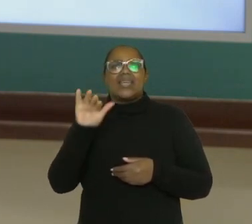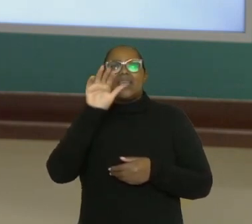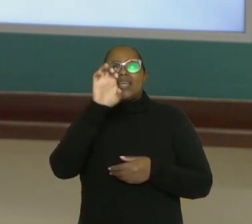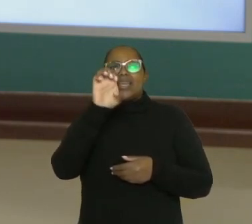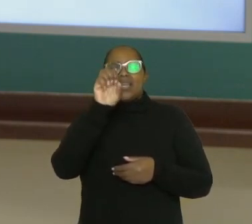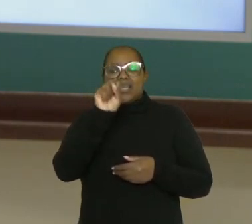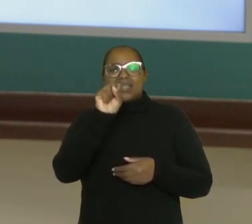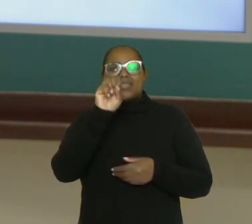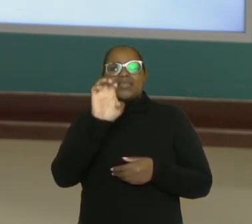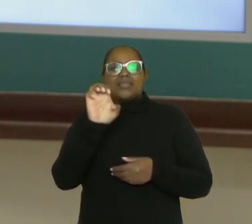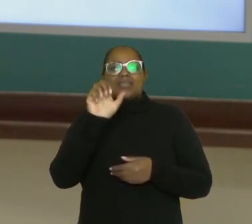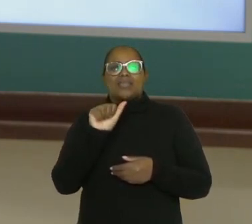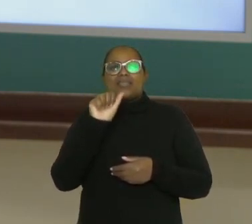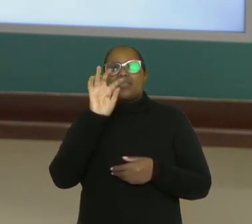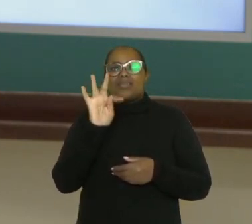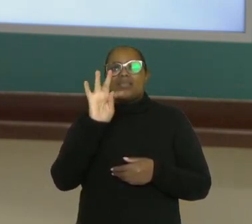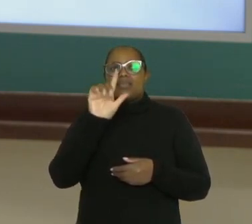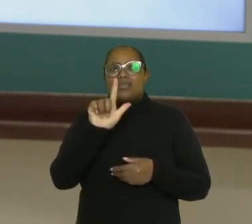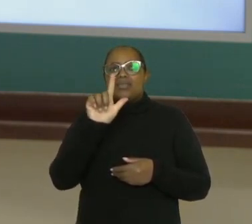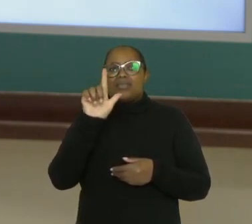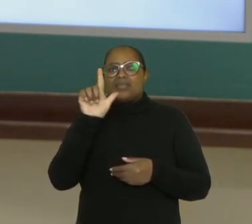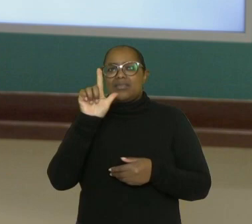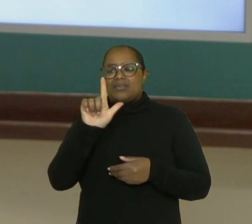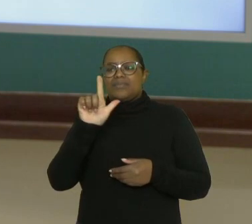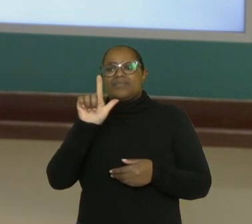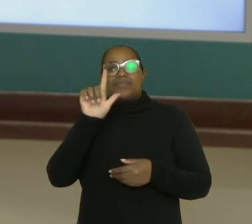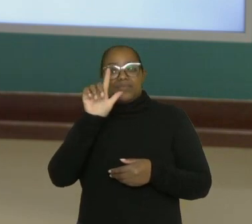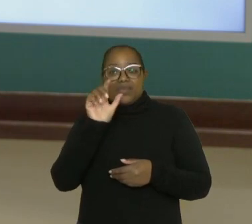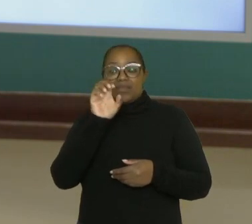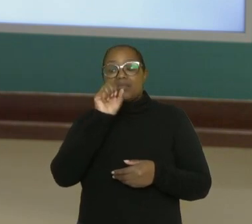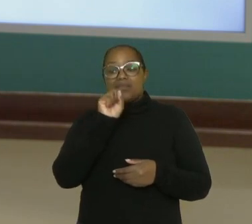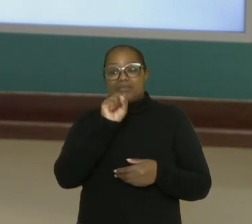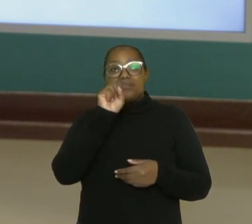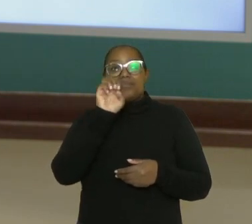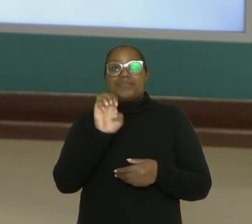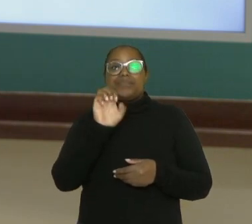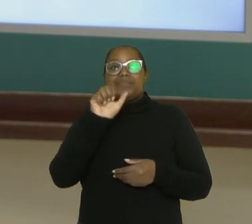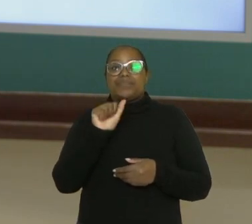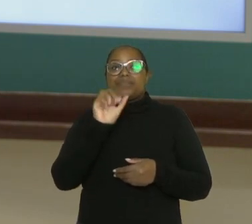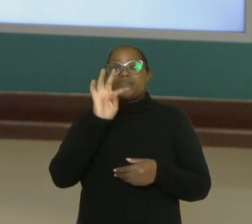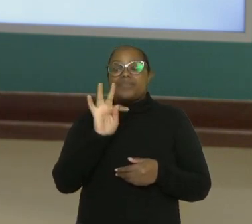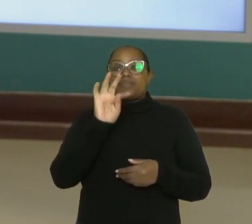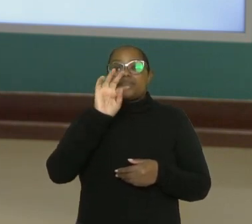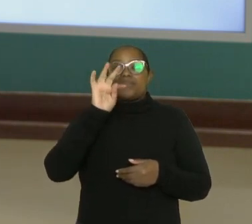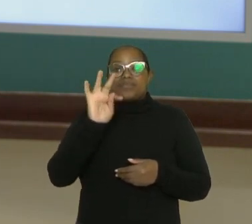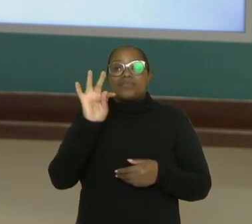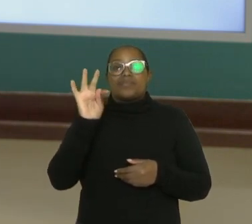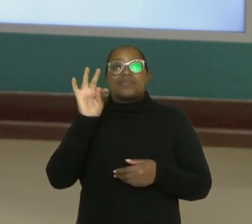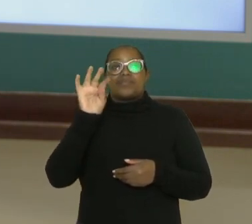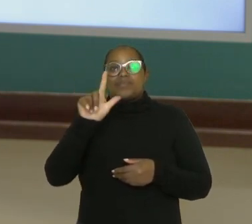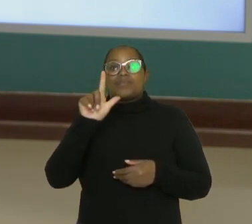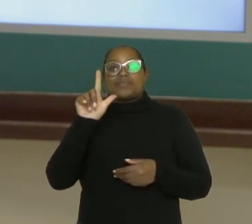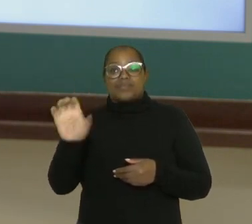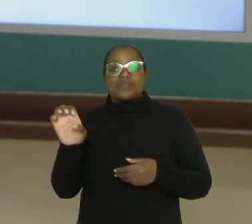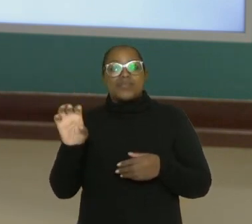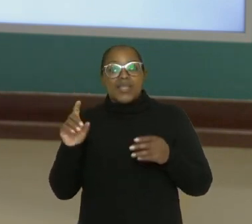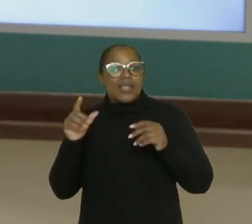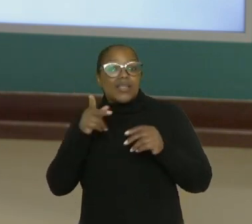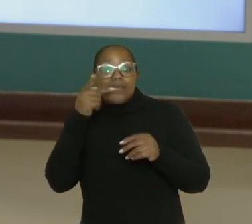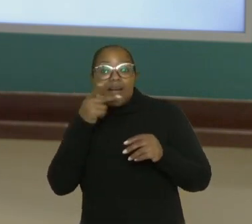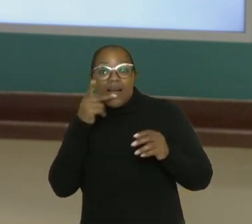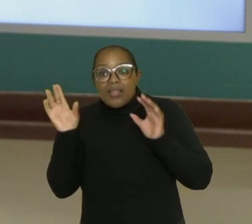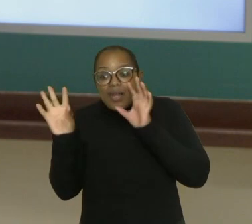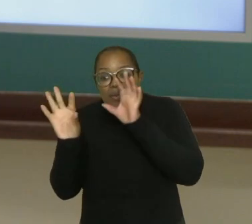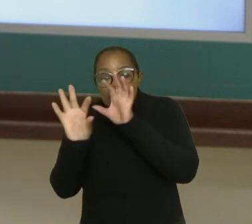o meio ambiente. Por meio desta carta, a gente vai conhecer um pouquinho mais essa relação de equilíbrio e harmonia que é sagrado para